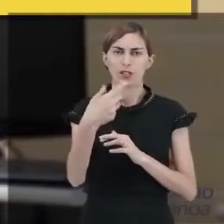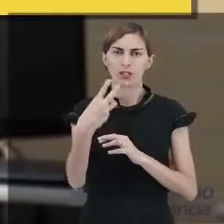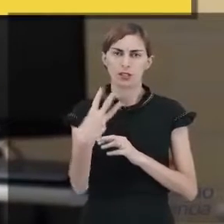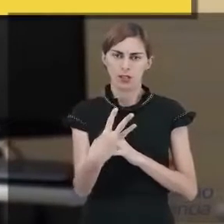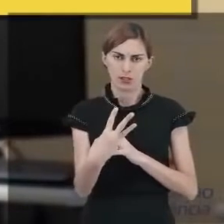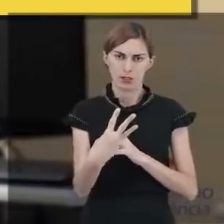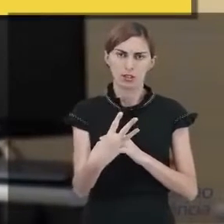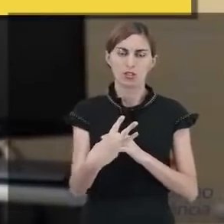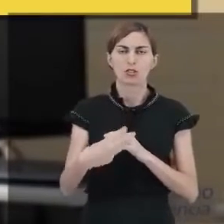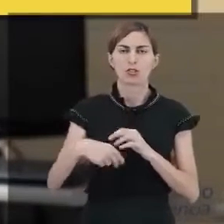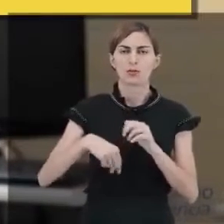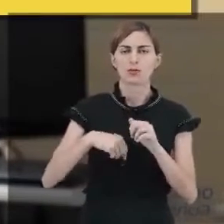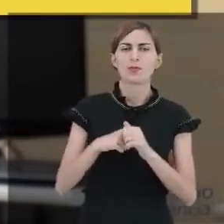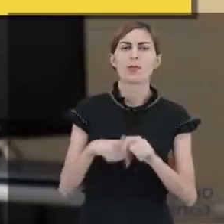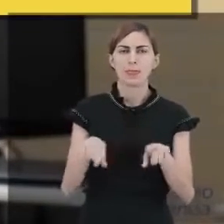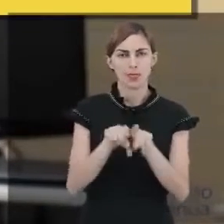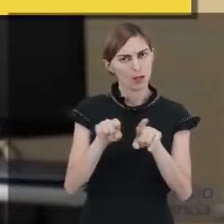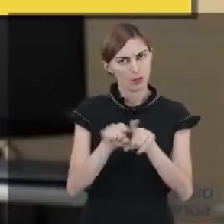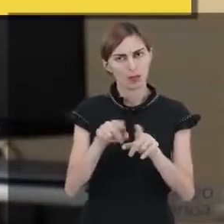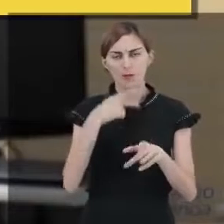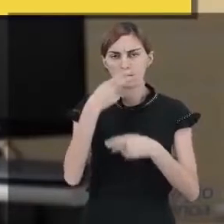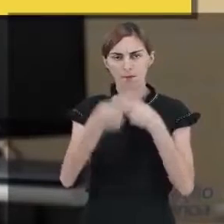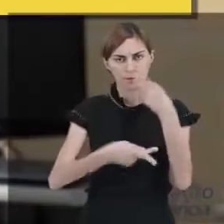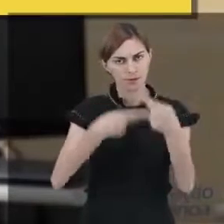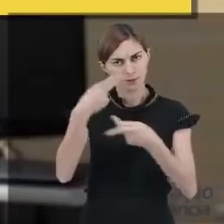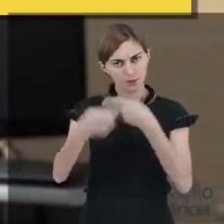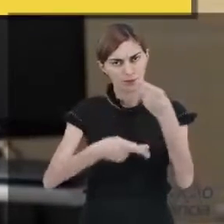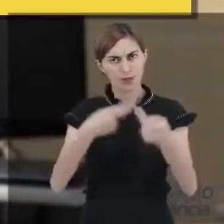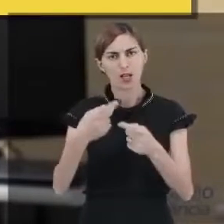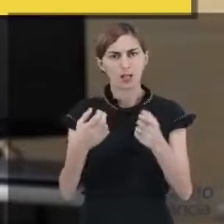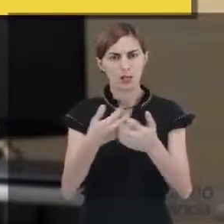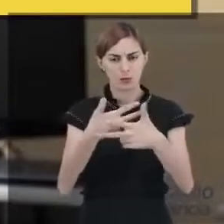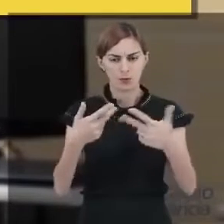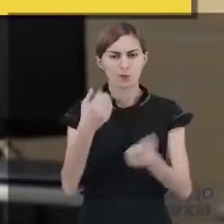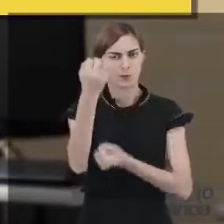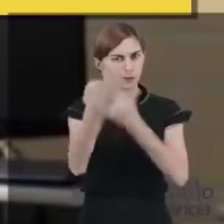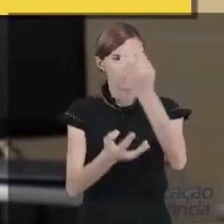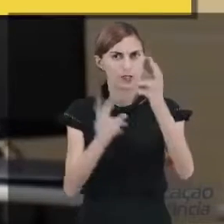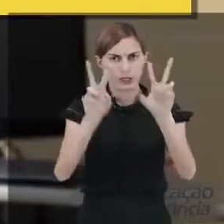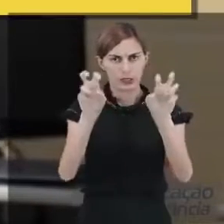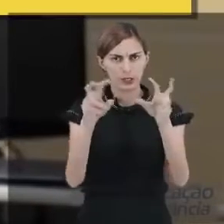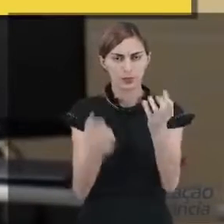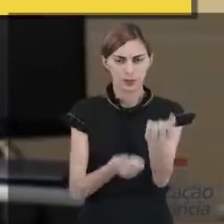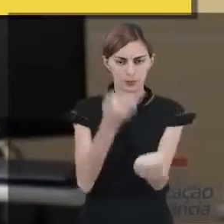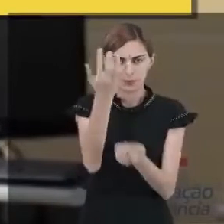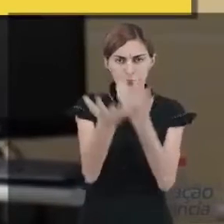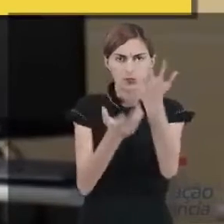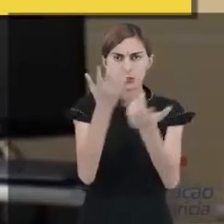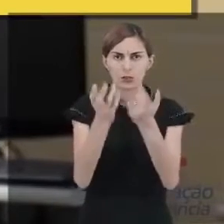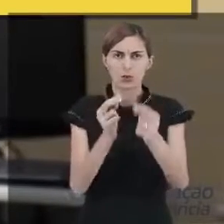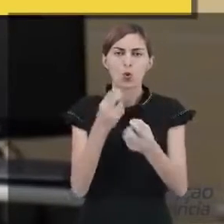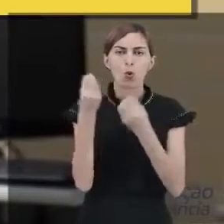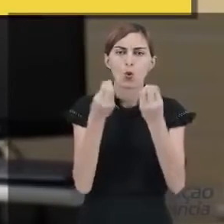falar também sobre a questão de incêndios, a prevenção e o combate a incêndios.